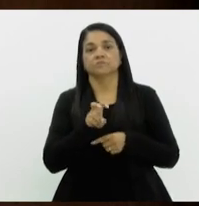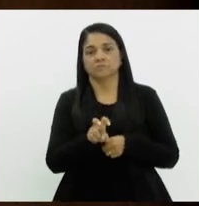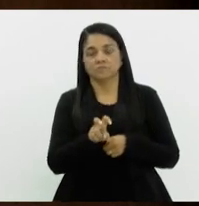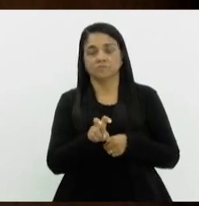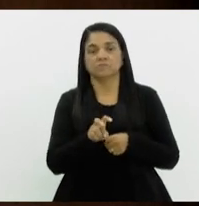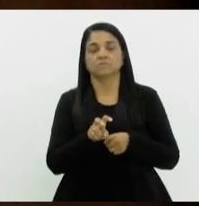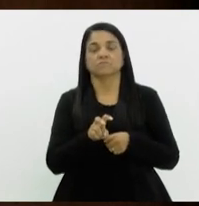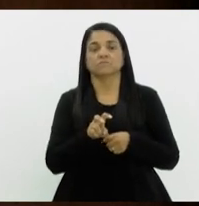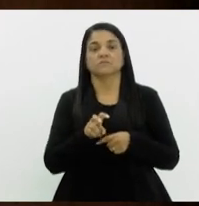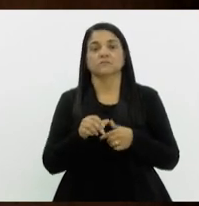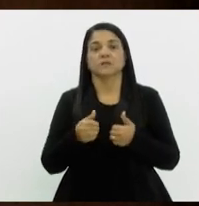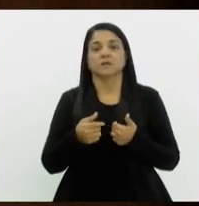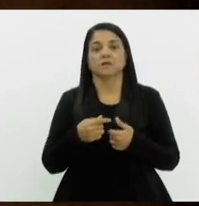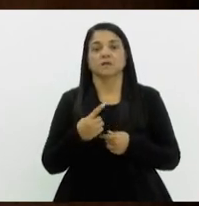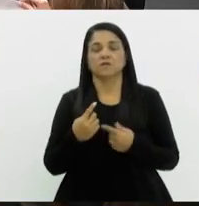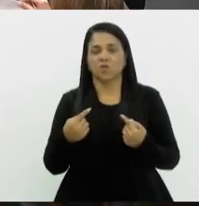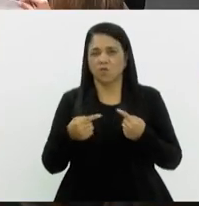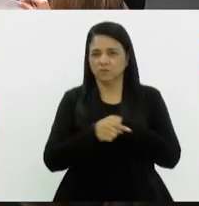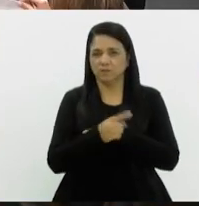por substitutivo.